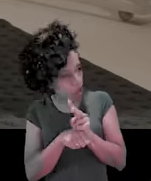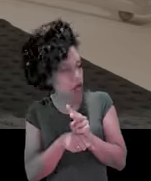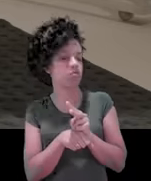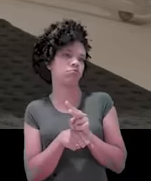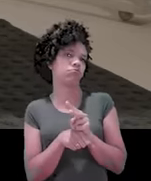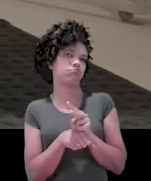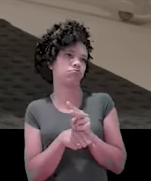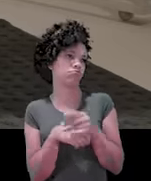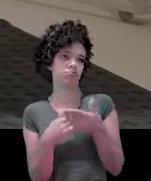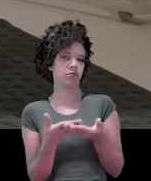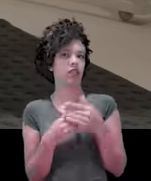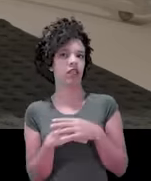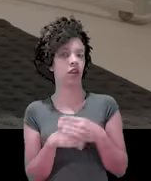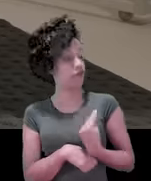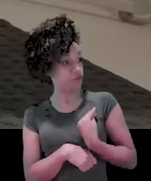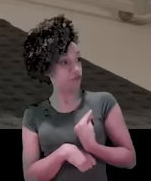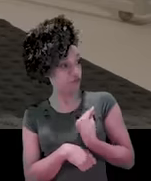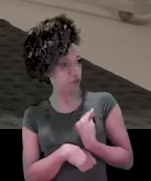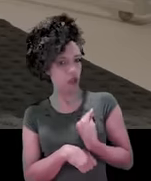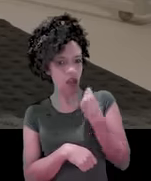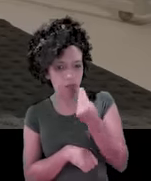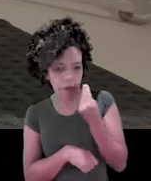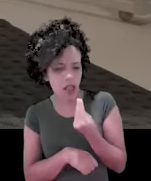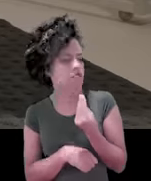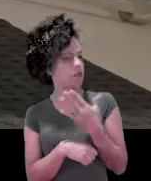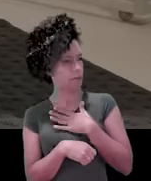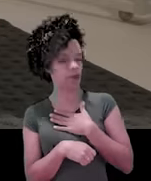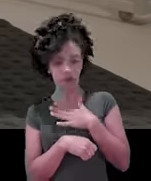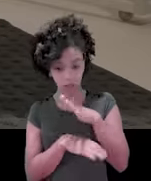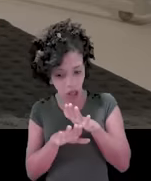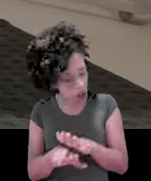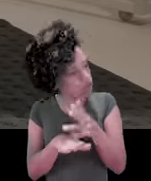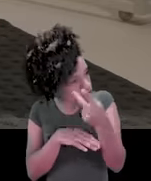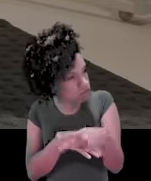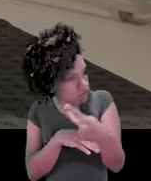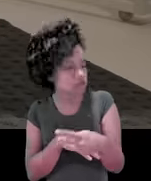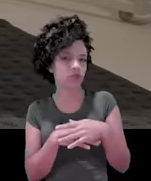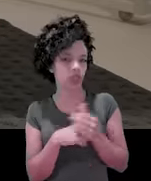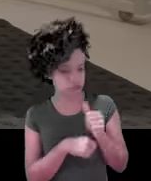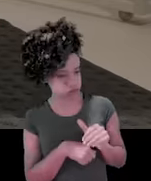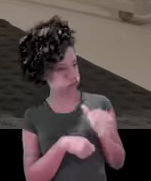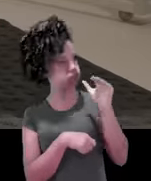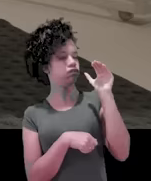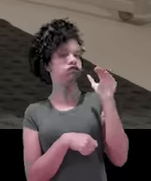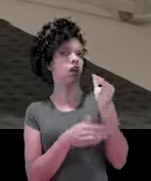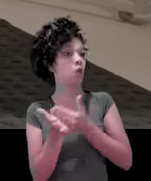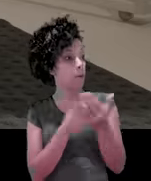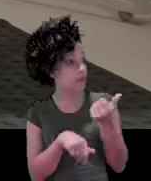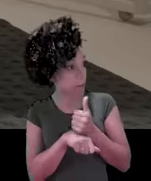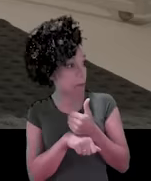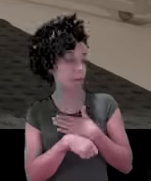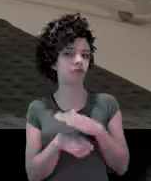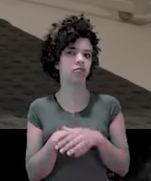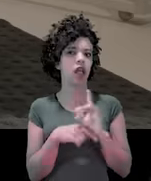criado e teve vídeo muito daquilo ali experiência de ser ali né de crescimento e do início da minha